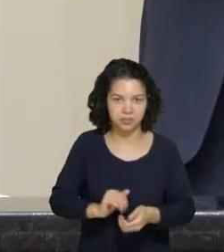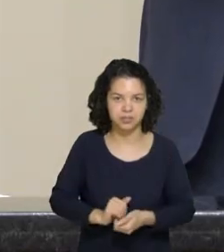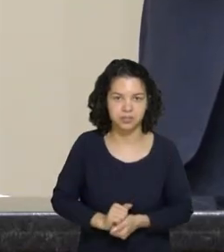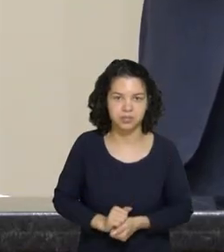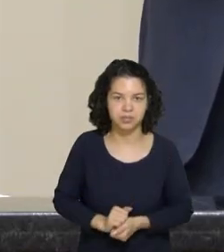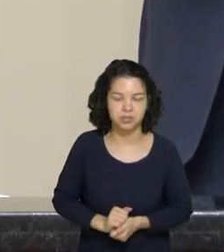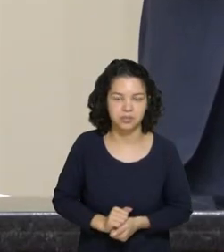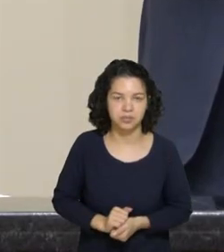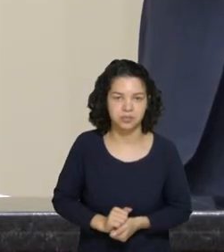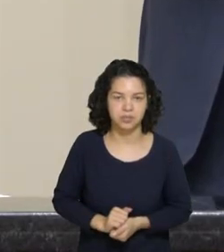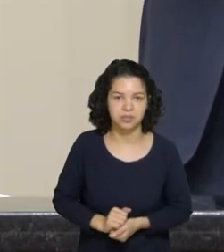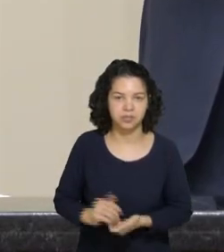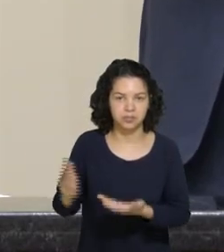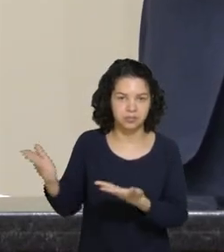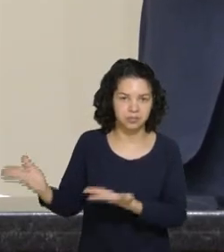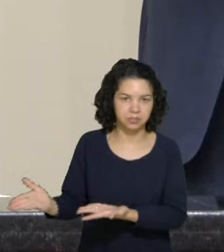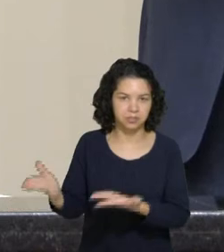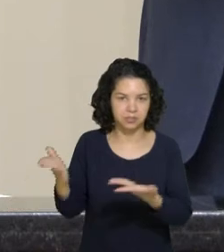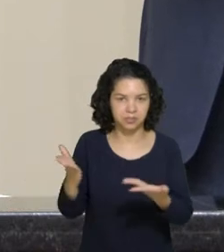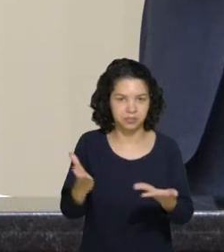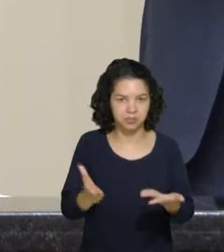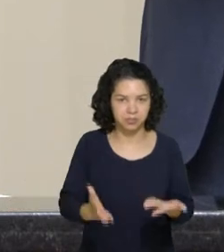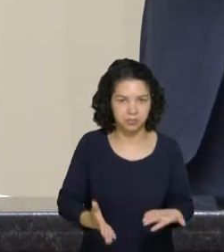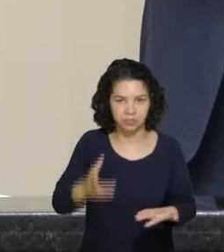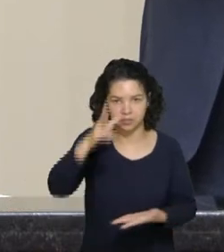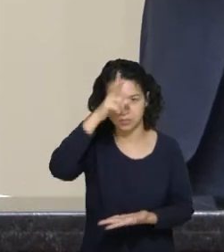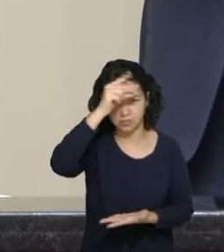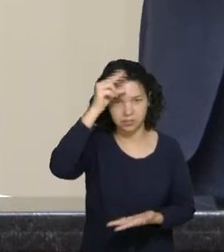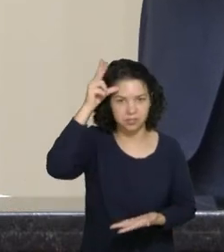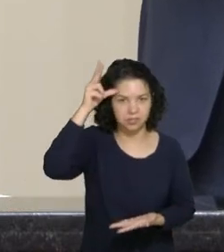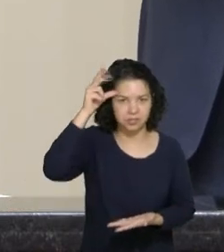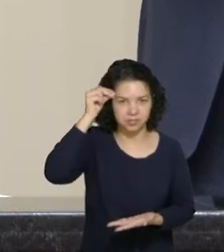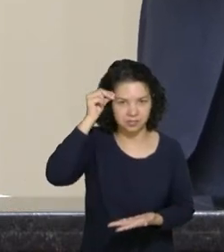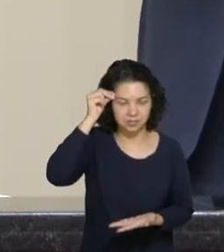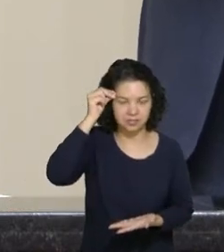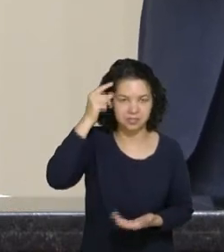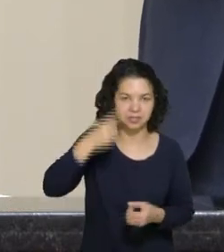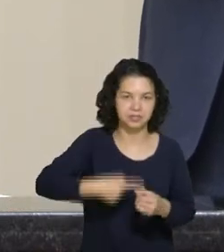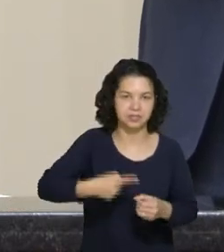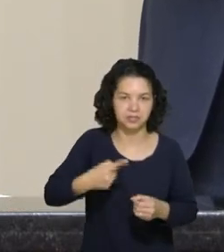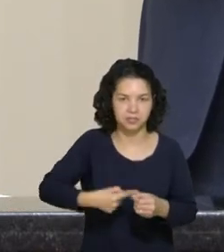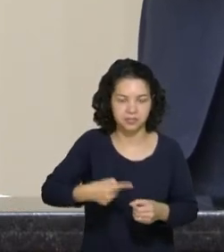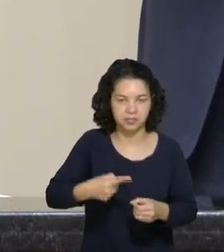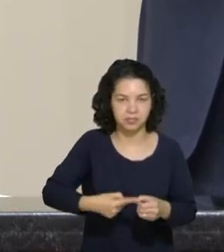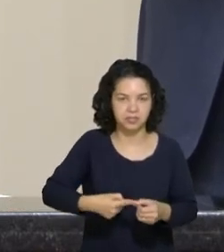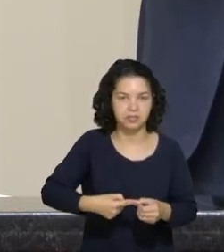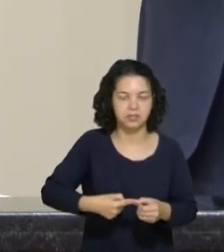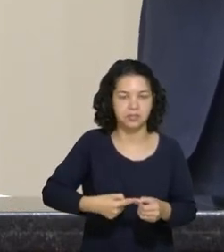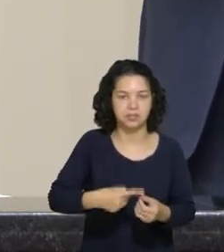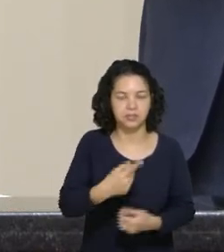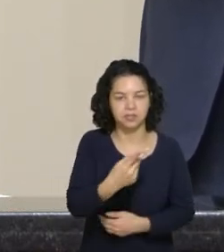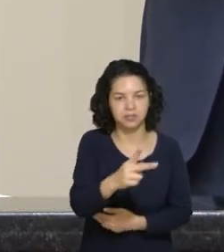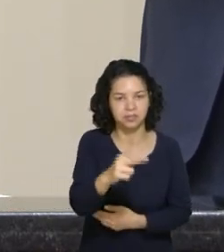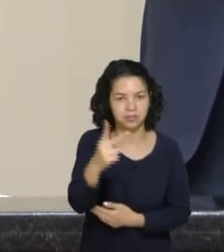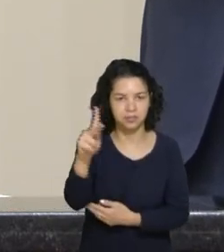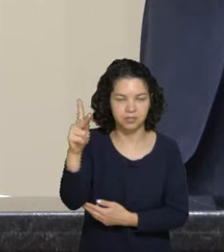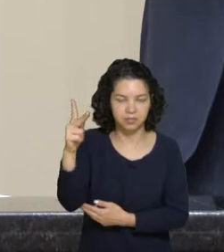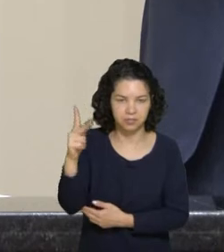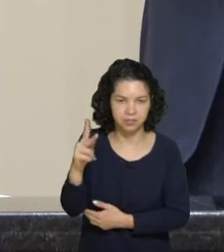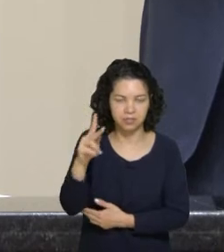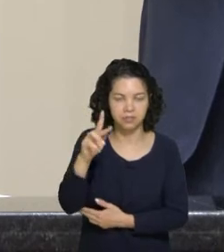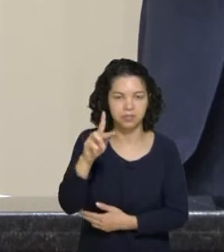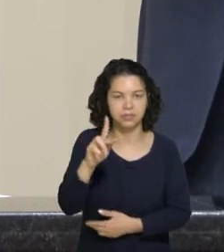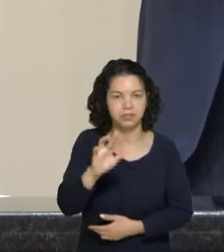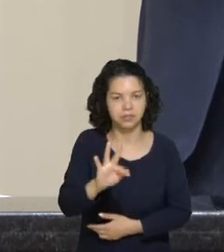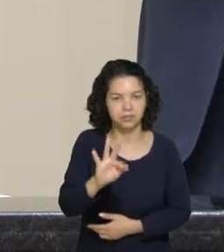a senhora, a excelentíssima senhora prefeita do município de Palmeira, Fernanda de Souza